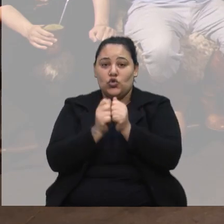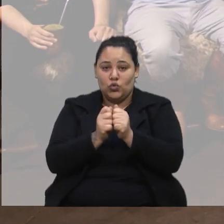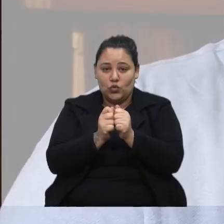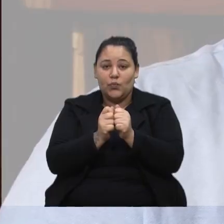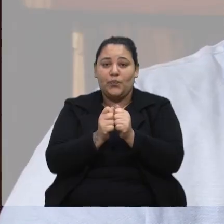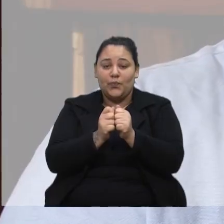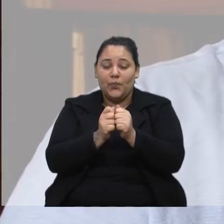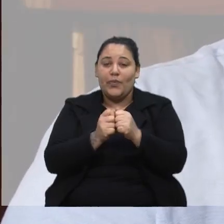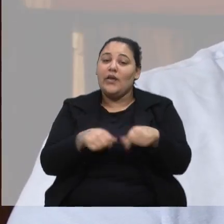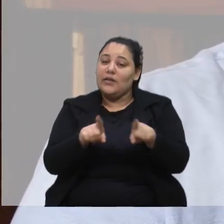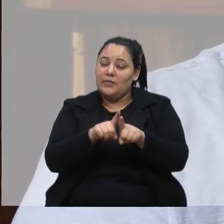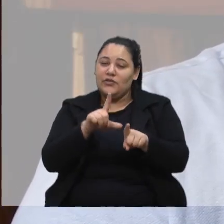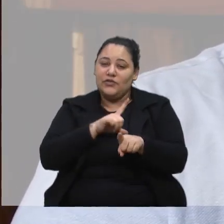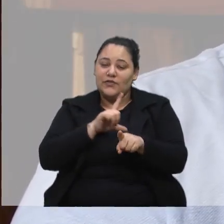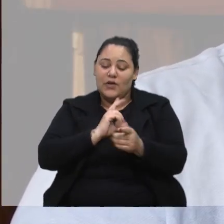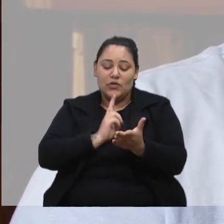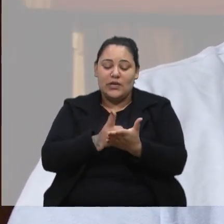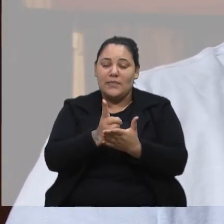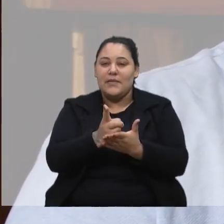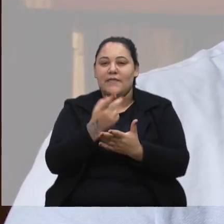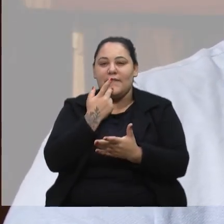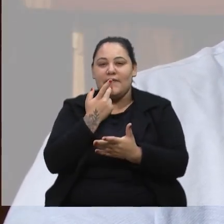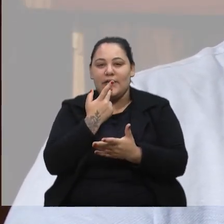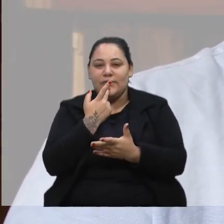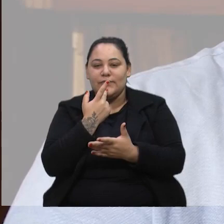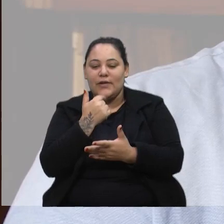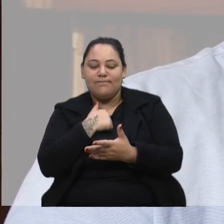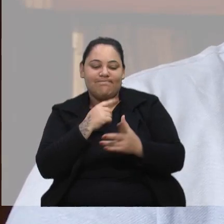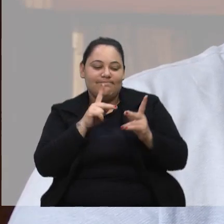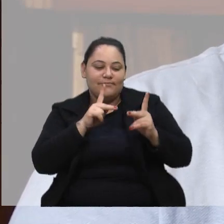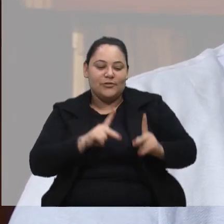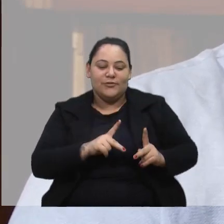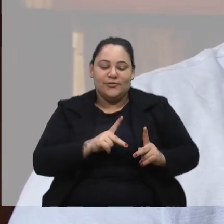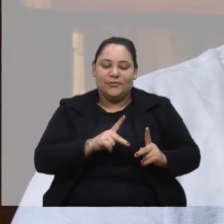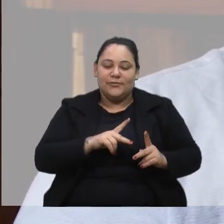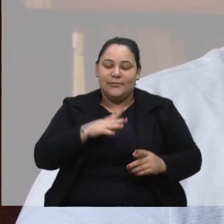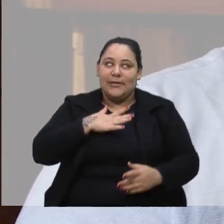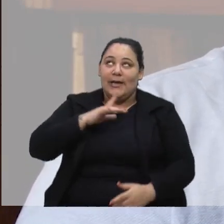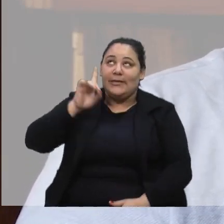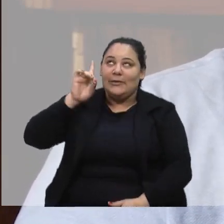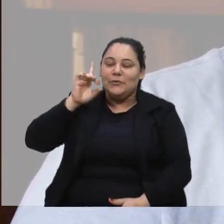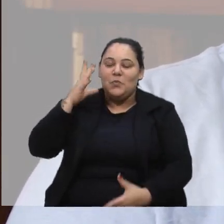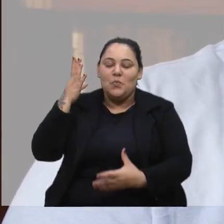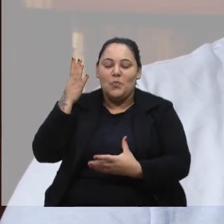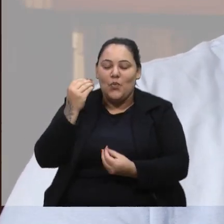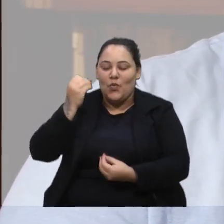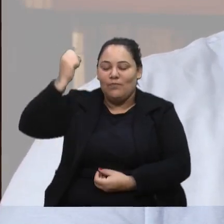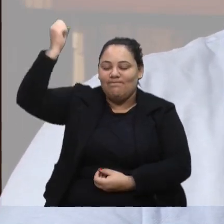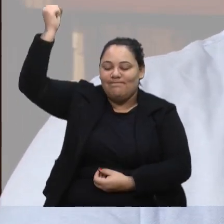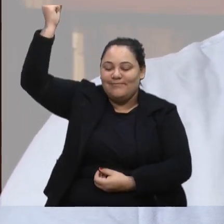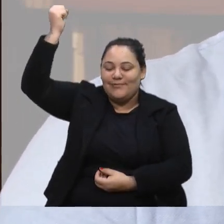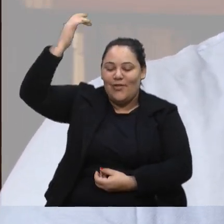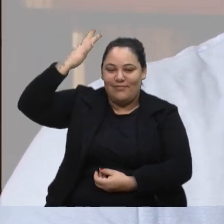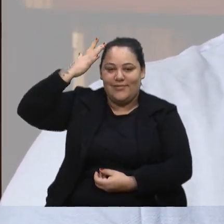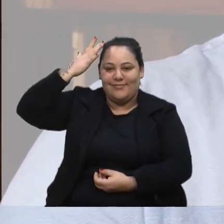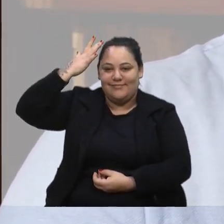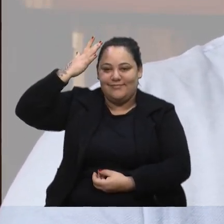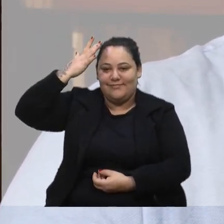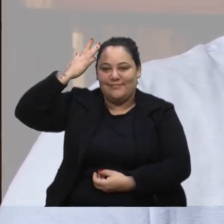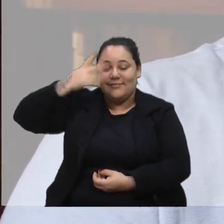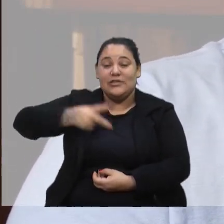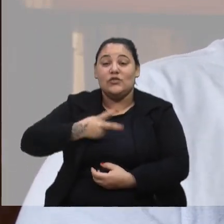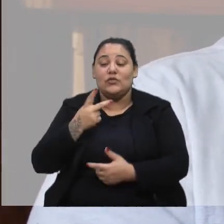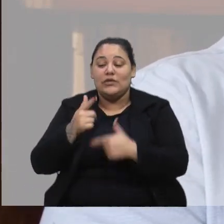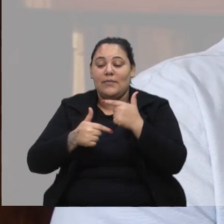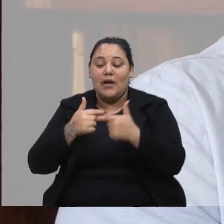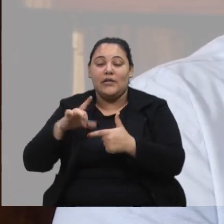tive... Eu sempre falo assim que eu sou uma pessoa assim que graças a Deus, fui muito iluminado, assim. E nesse segundo trabalho eu